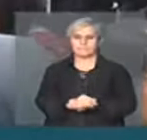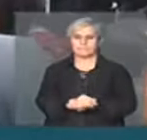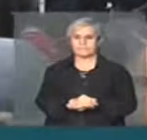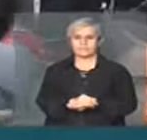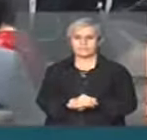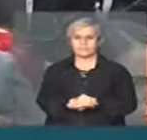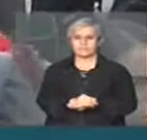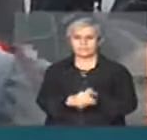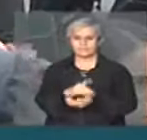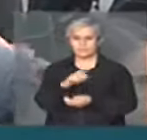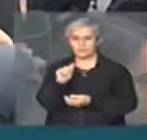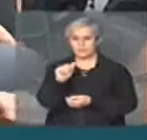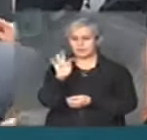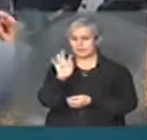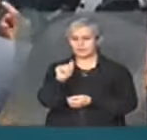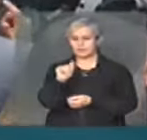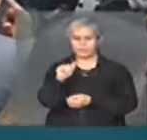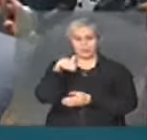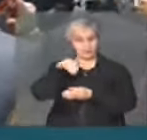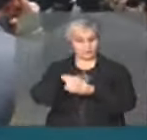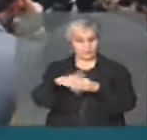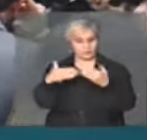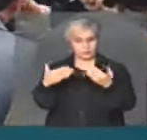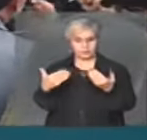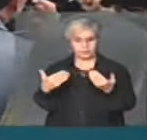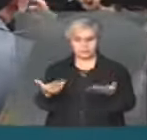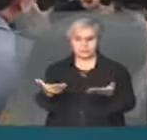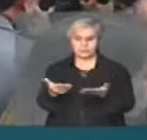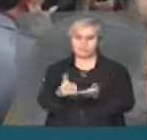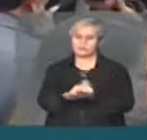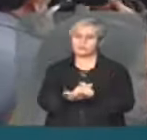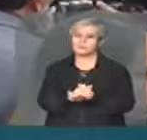Vamos colocar a ata em votação.